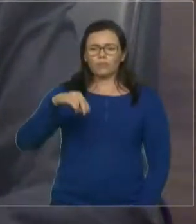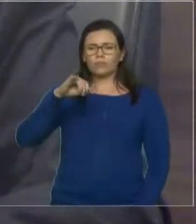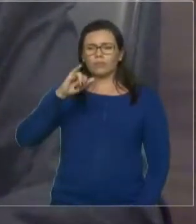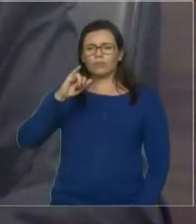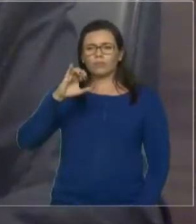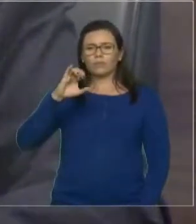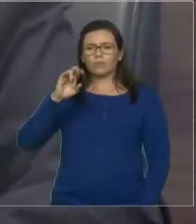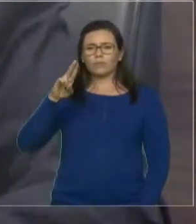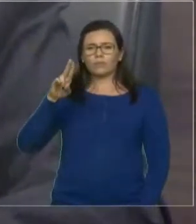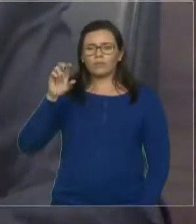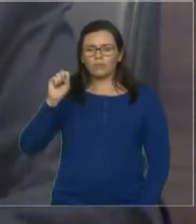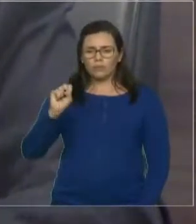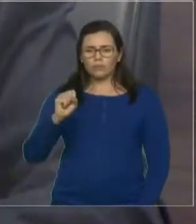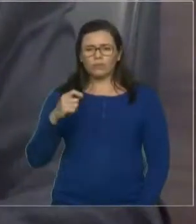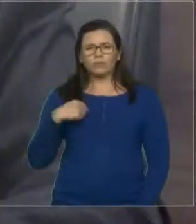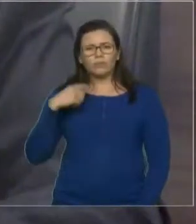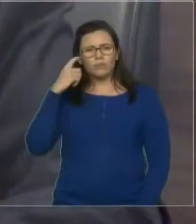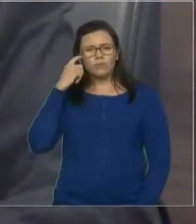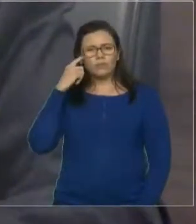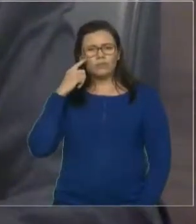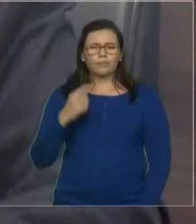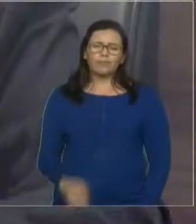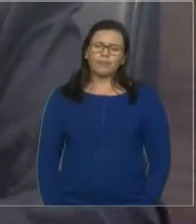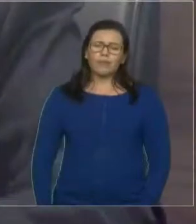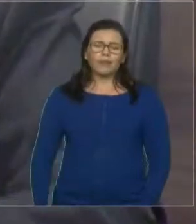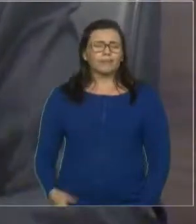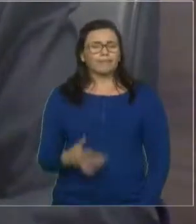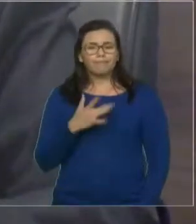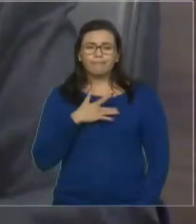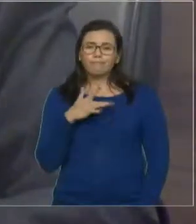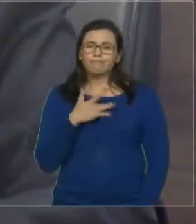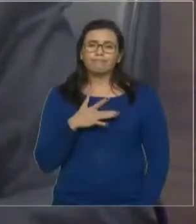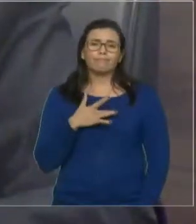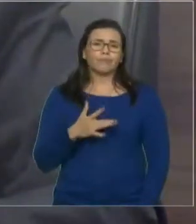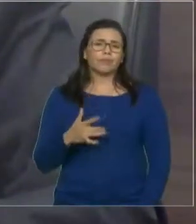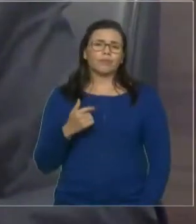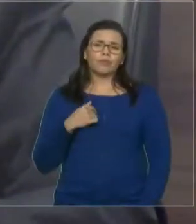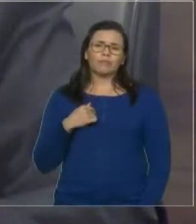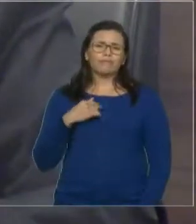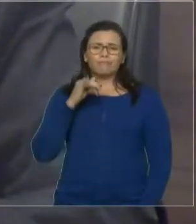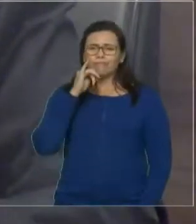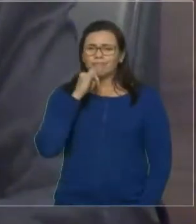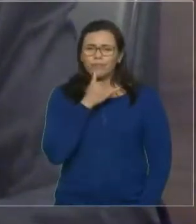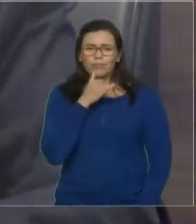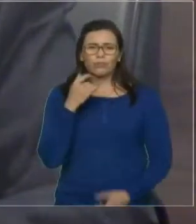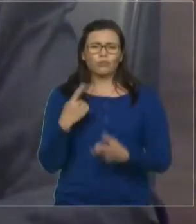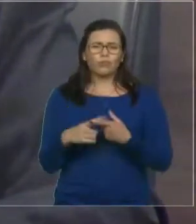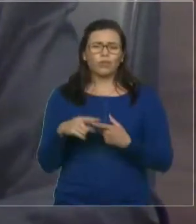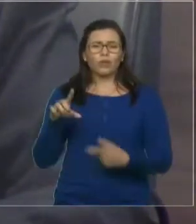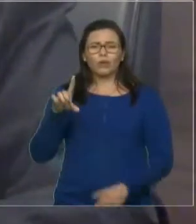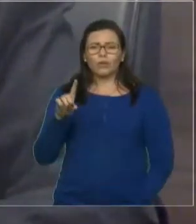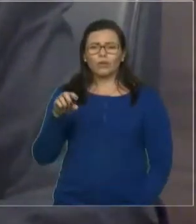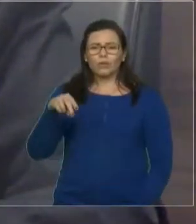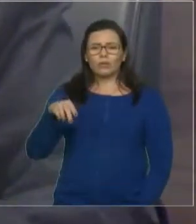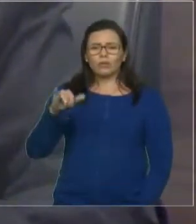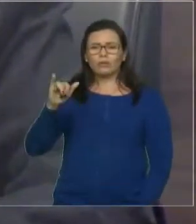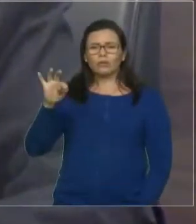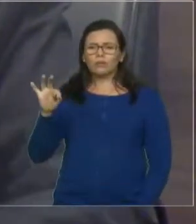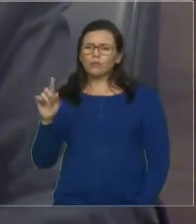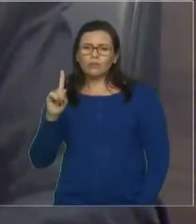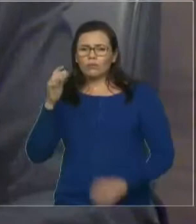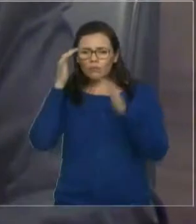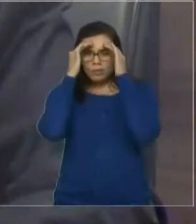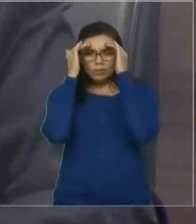subestimando a população maranhense, que são os que mais utilizam dessa BR. Na verdade, eles